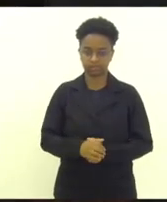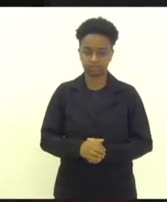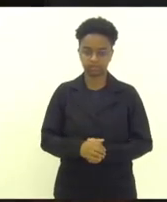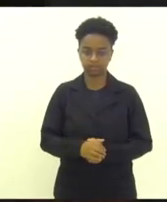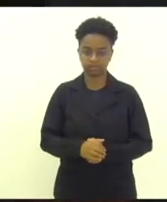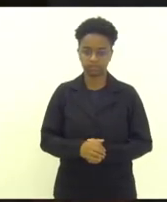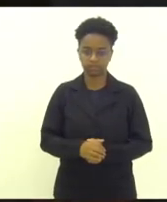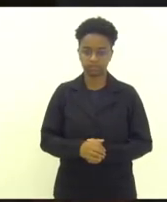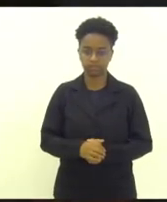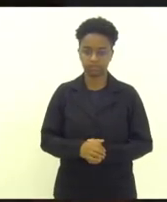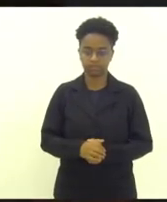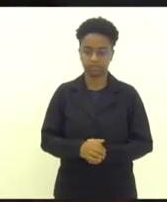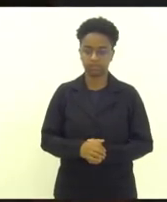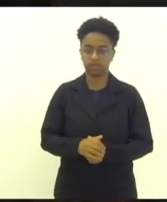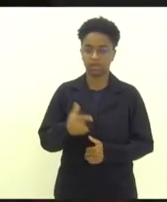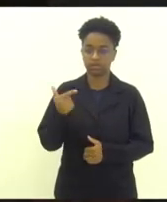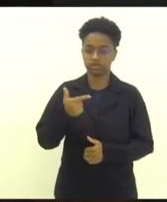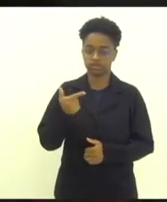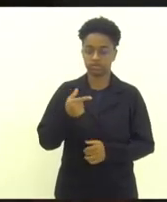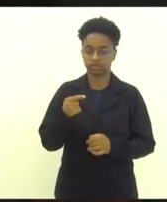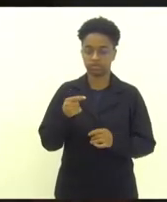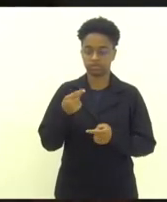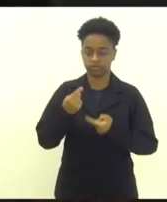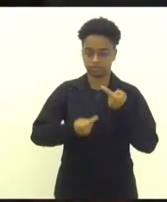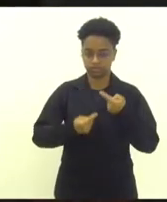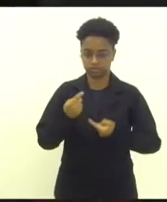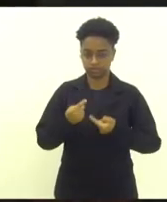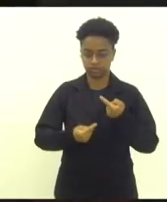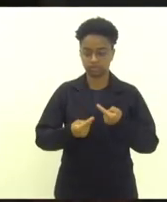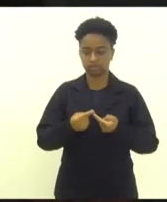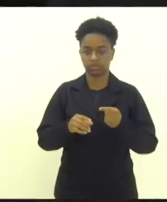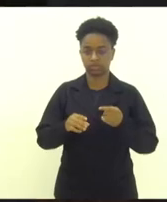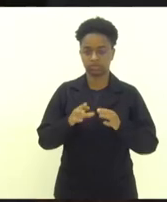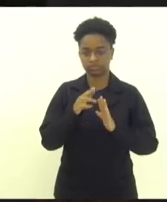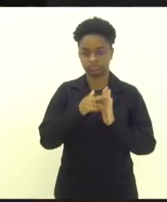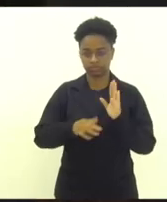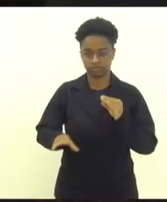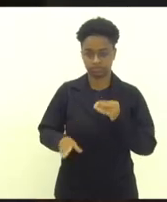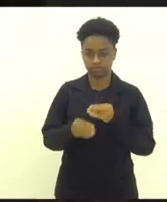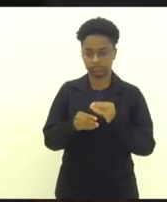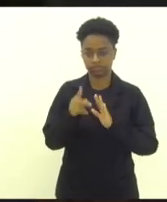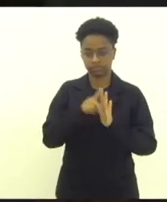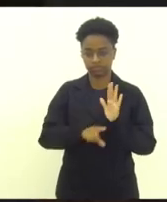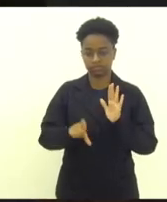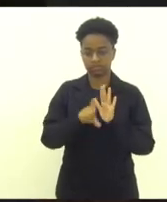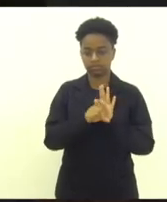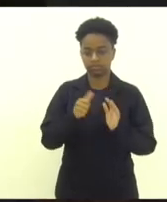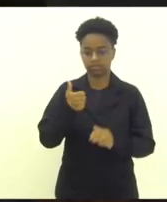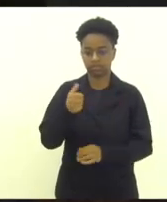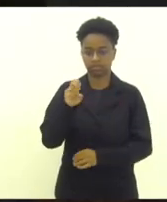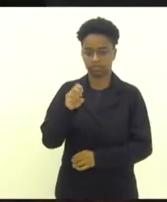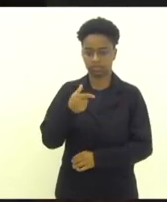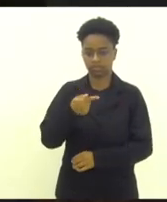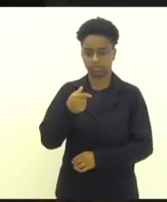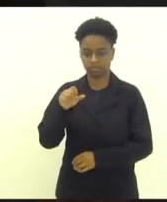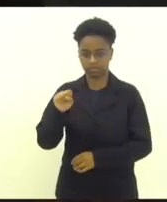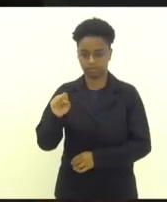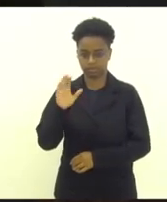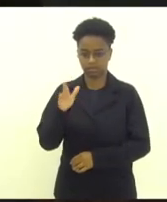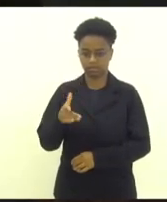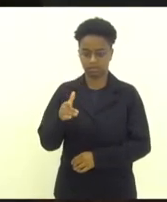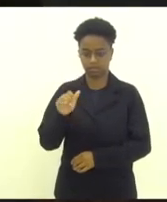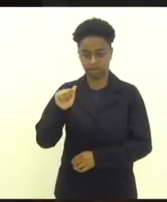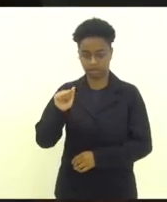entramitação ordinária em segunda discussão redação do vencido assim emendada projeto de lei número 1578